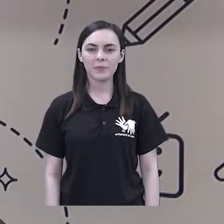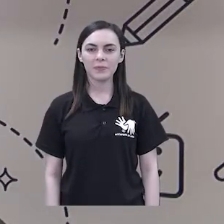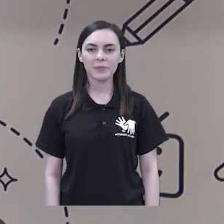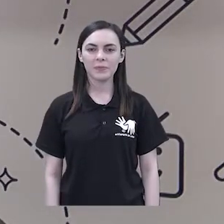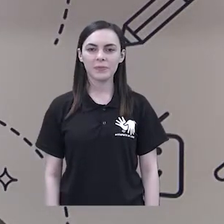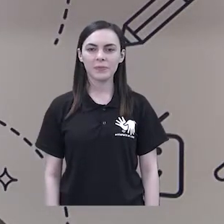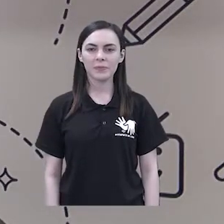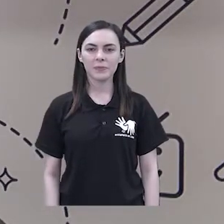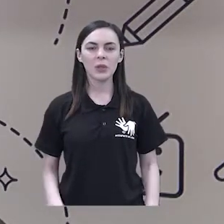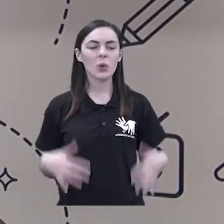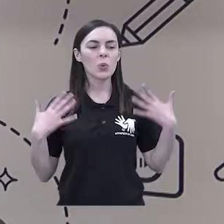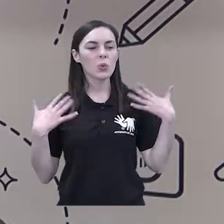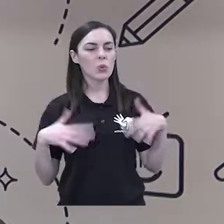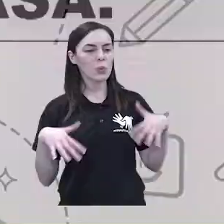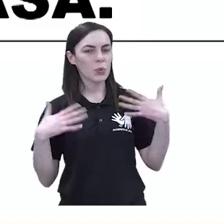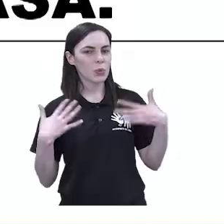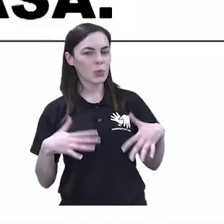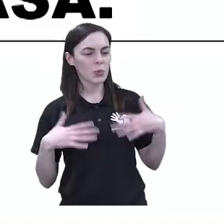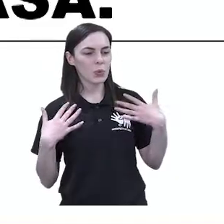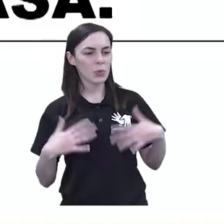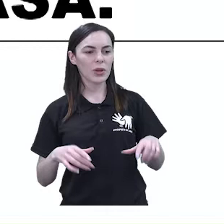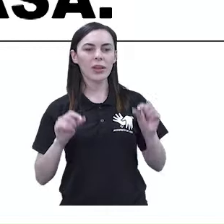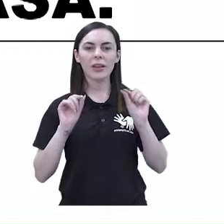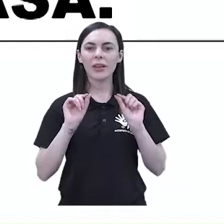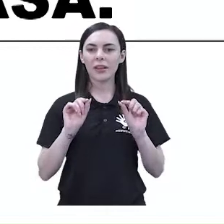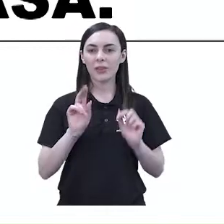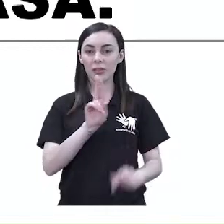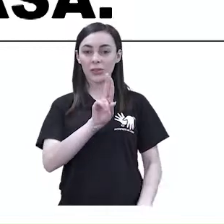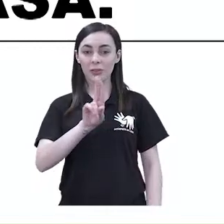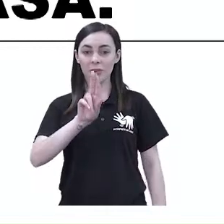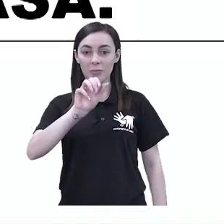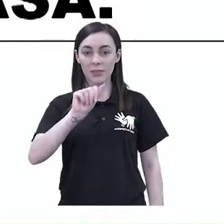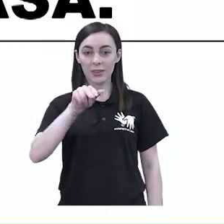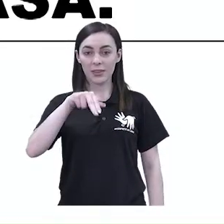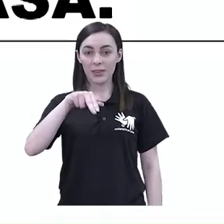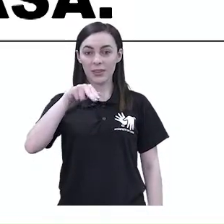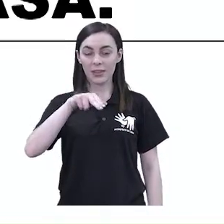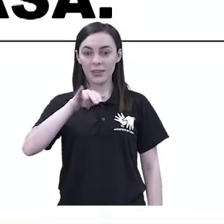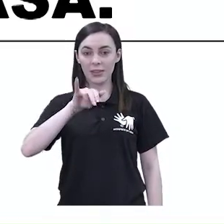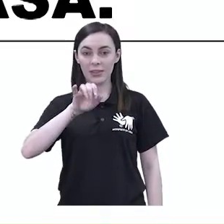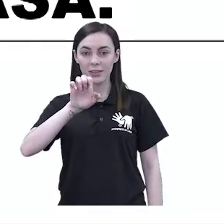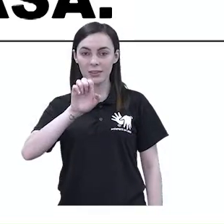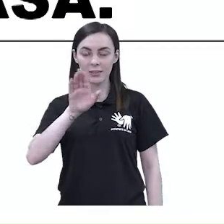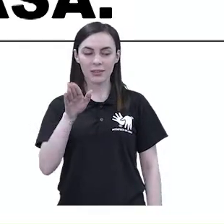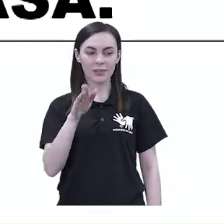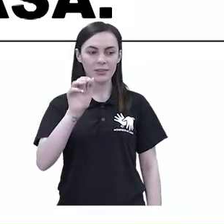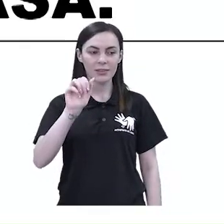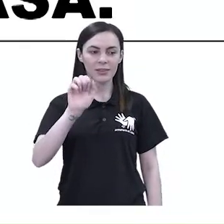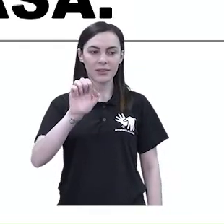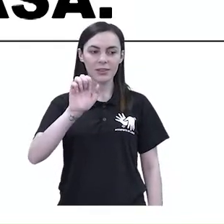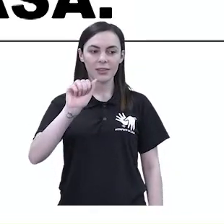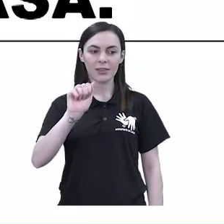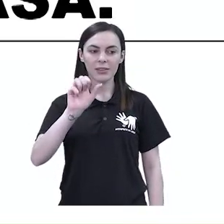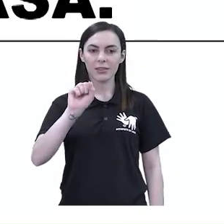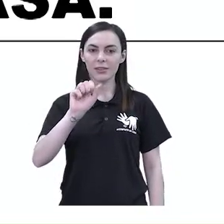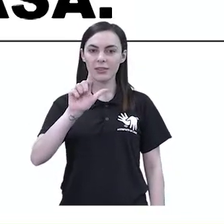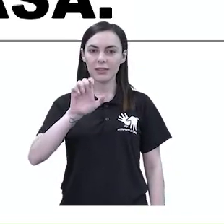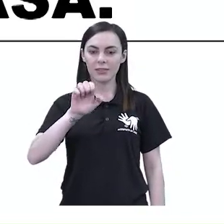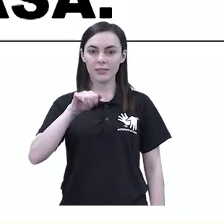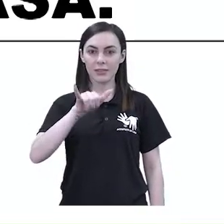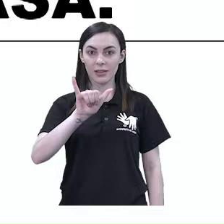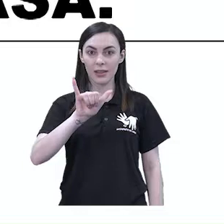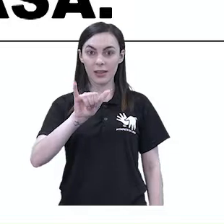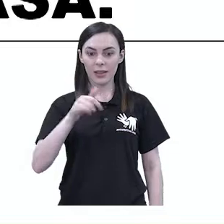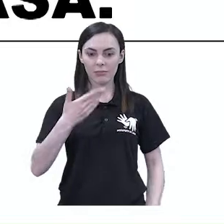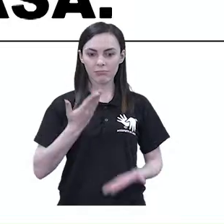Gente, olha que espetáculo! É a Anne Ashley, uma matemática